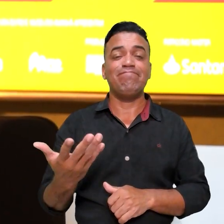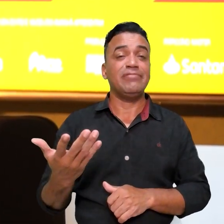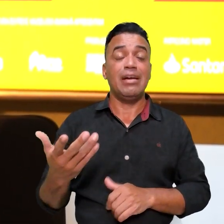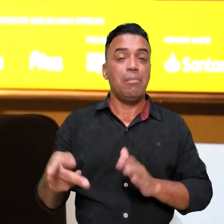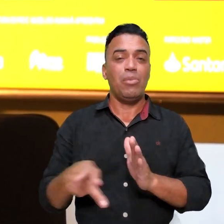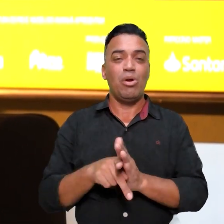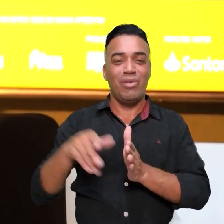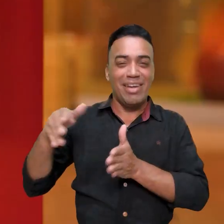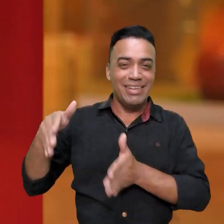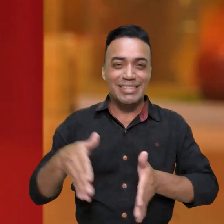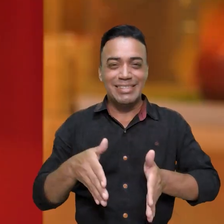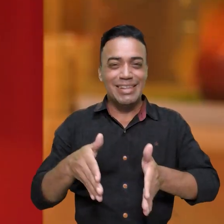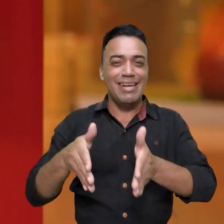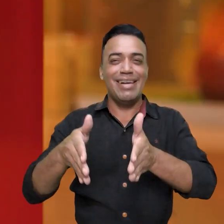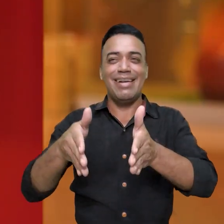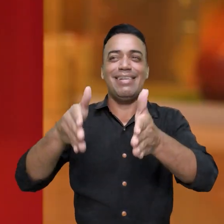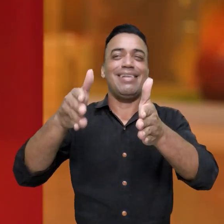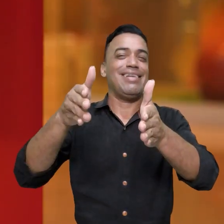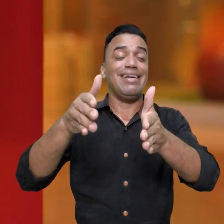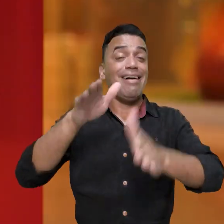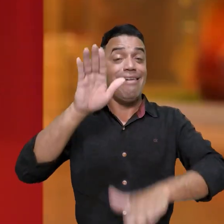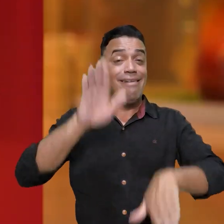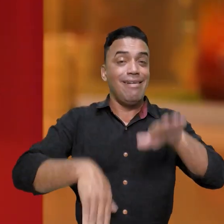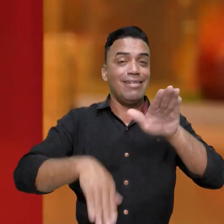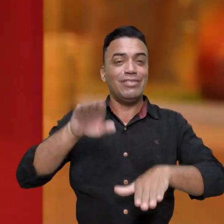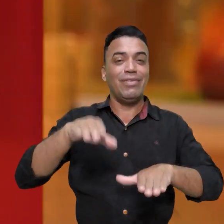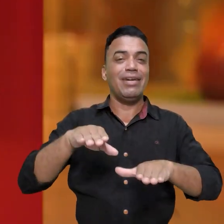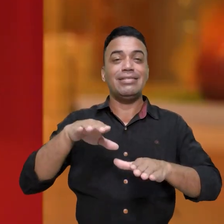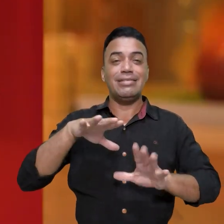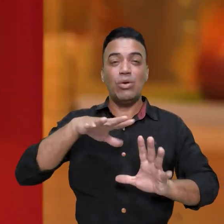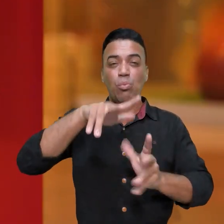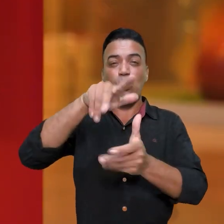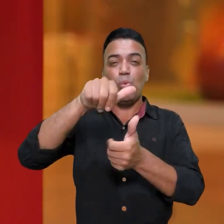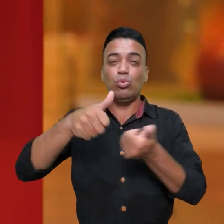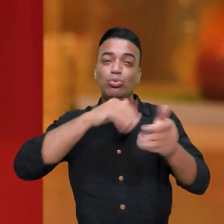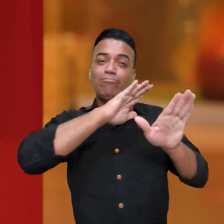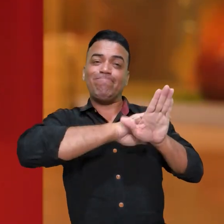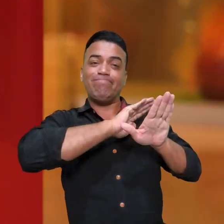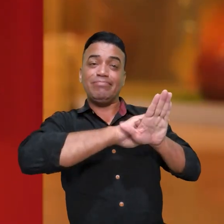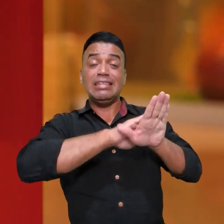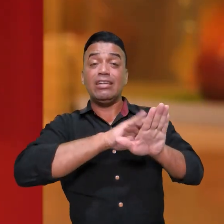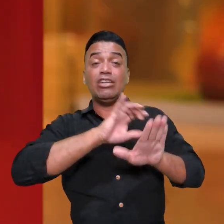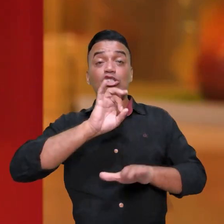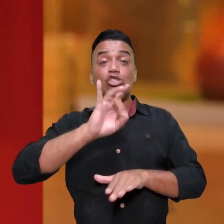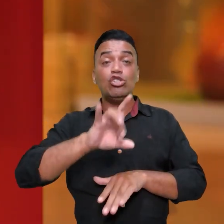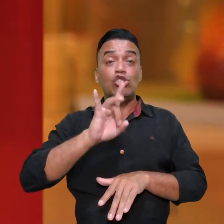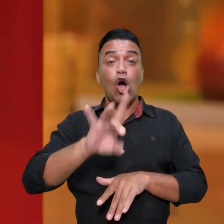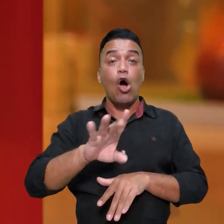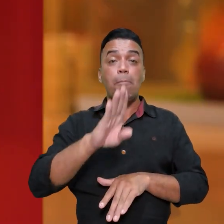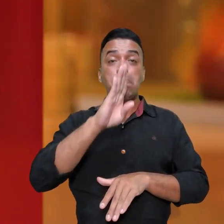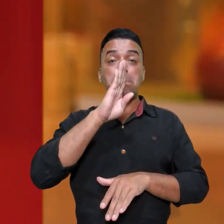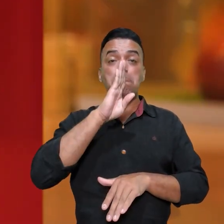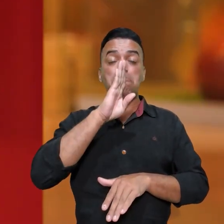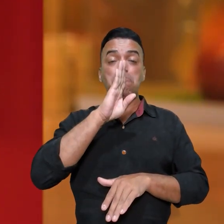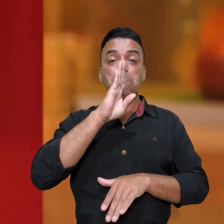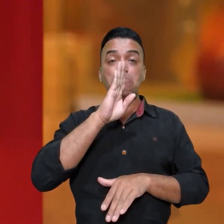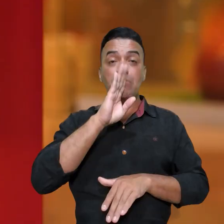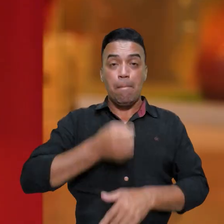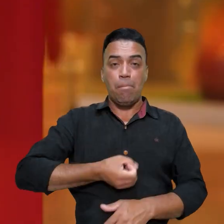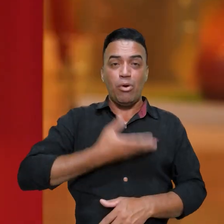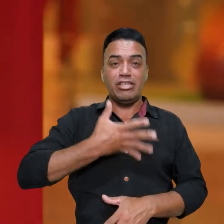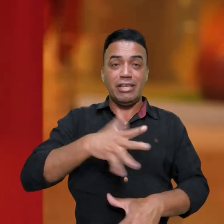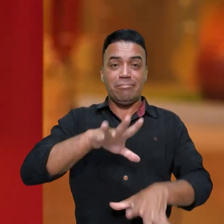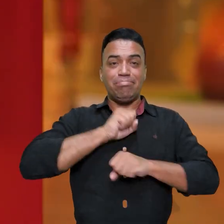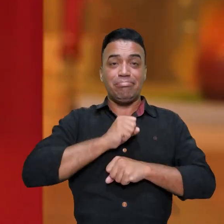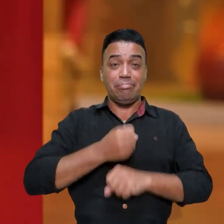nas estradas. Às vezes, há mundos submersos que só o silêncio da poesia penetra. Então,